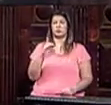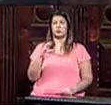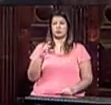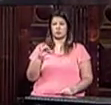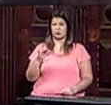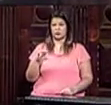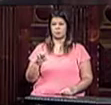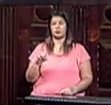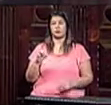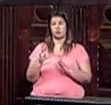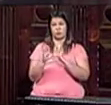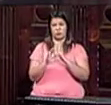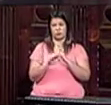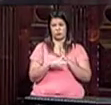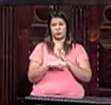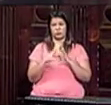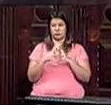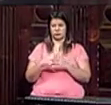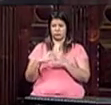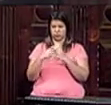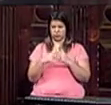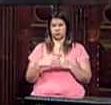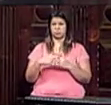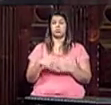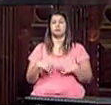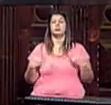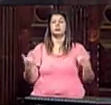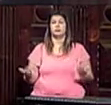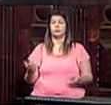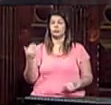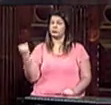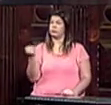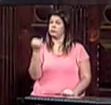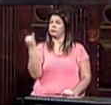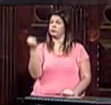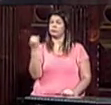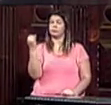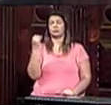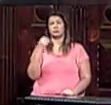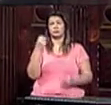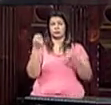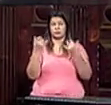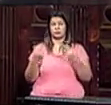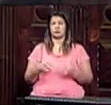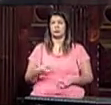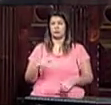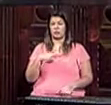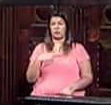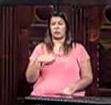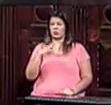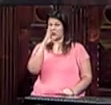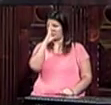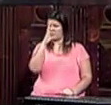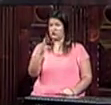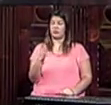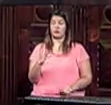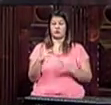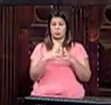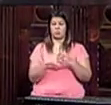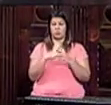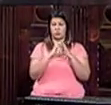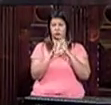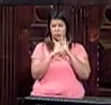o roubo de carga. É importante dizer que há uma ligação direta entre o roubo de carga e o tráfico de drogas.